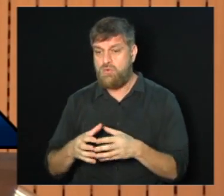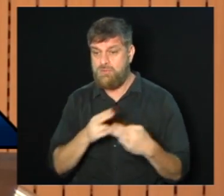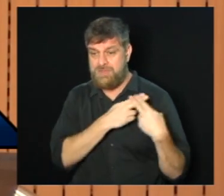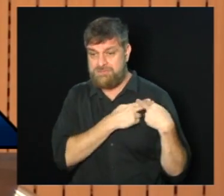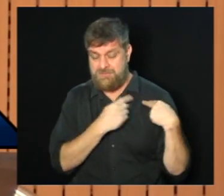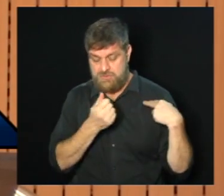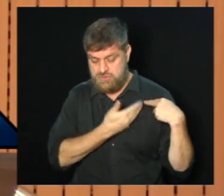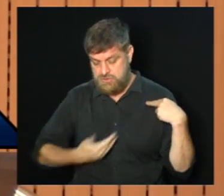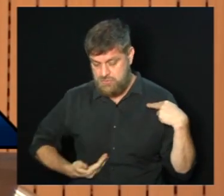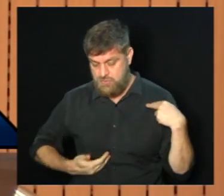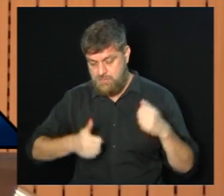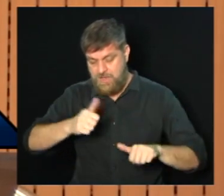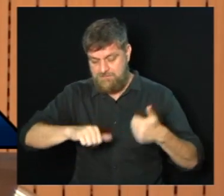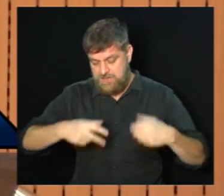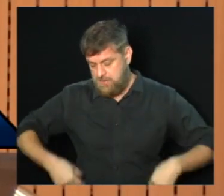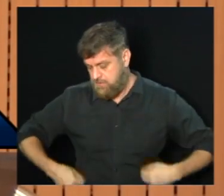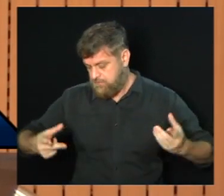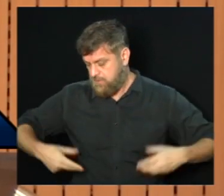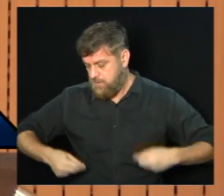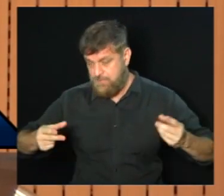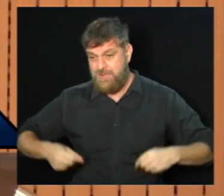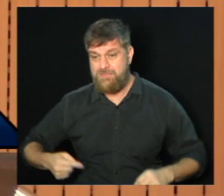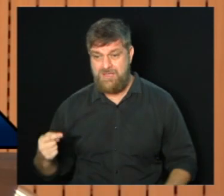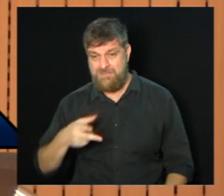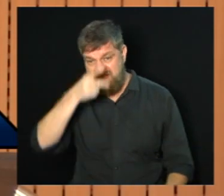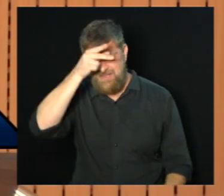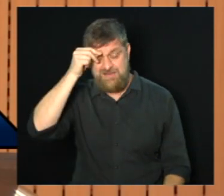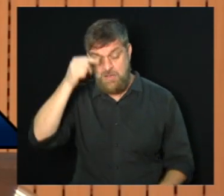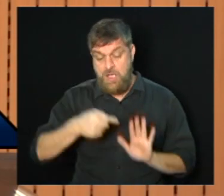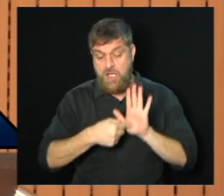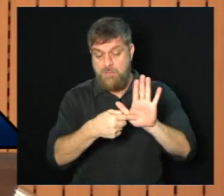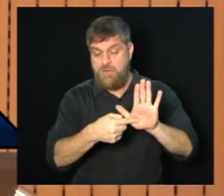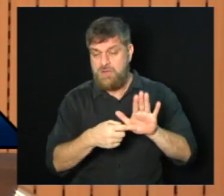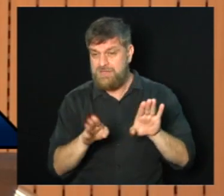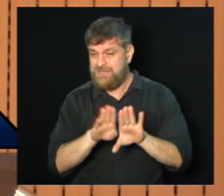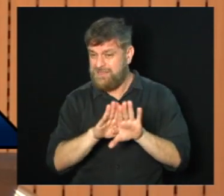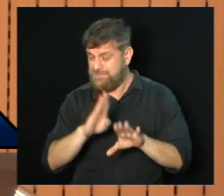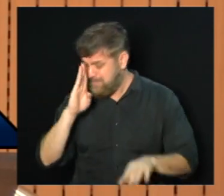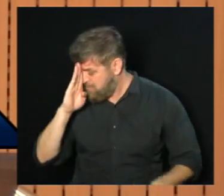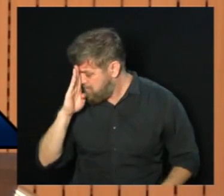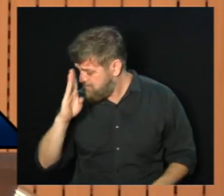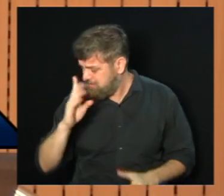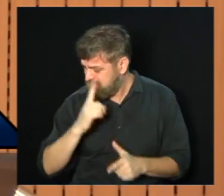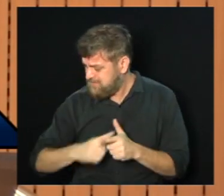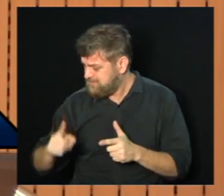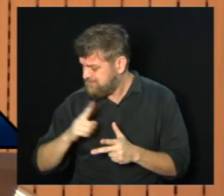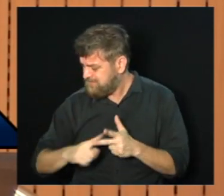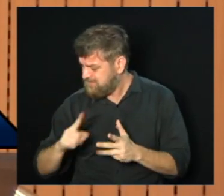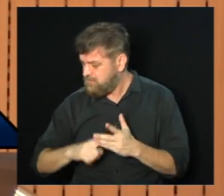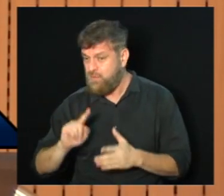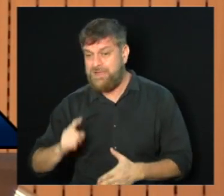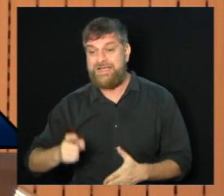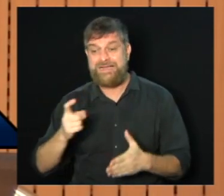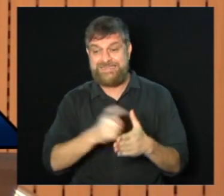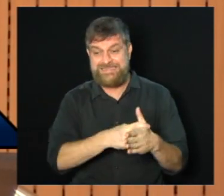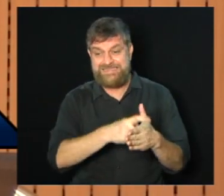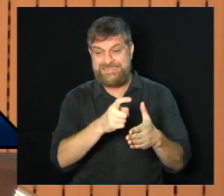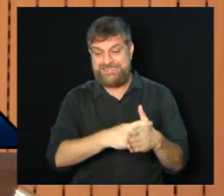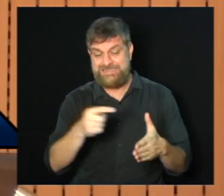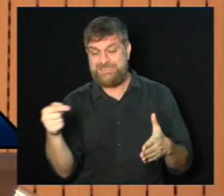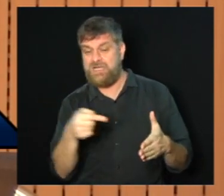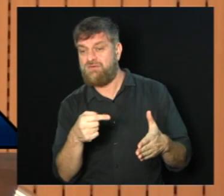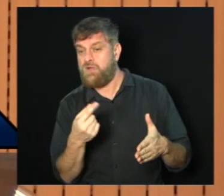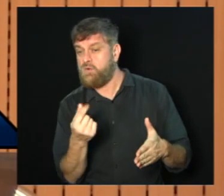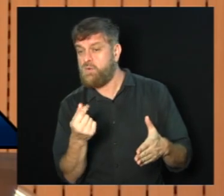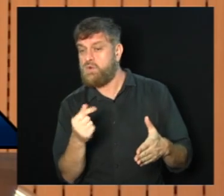apontando o crescimento da dívida ativa como um problema e coloca uma das principais problemas do crescimento da dívida ativa é exatamente